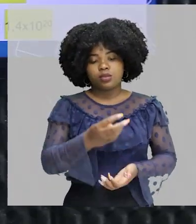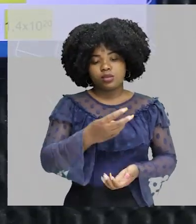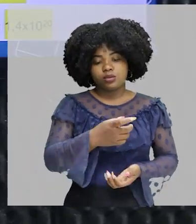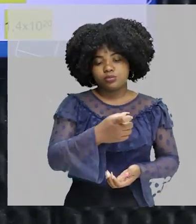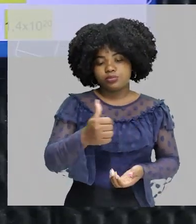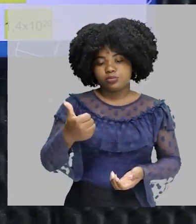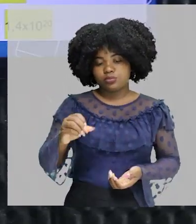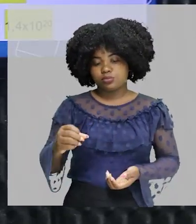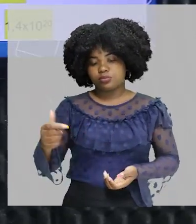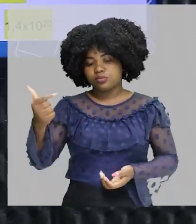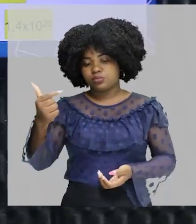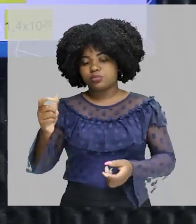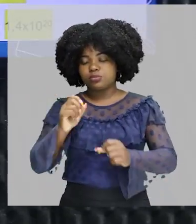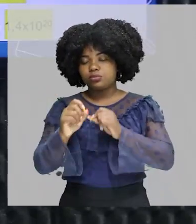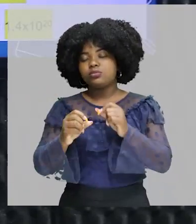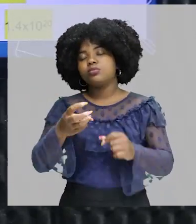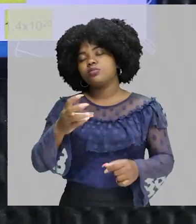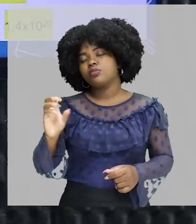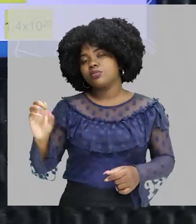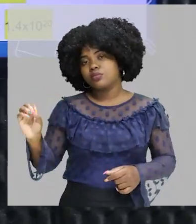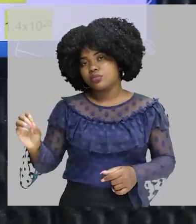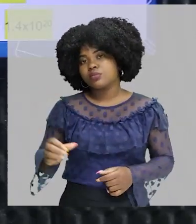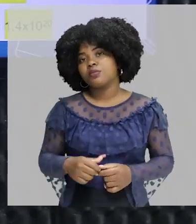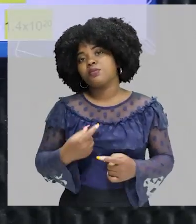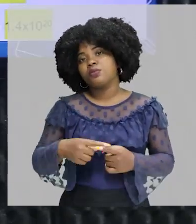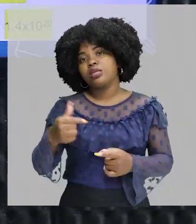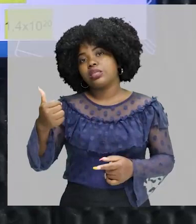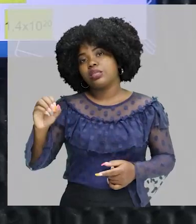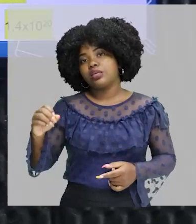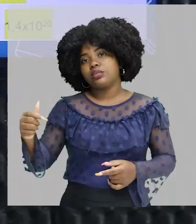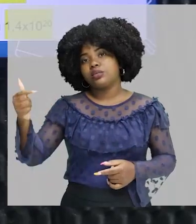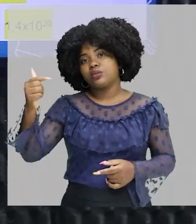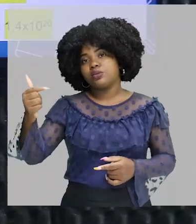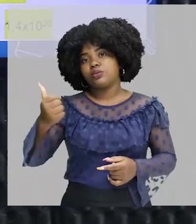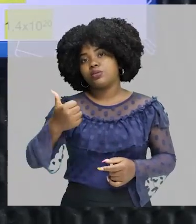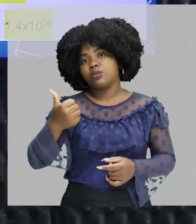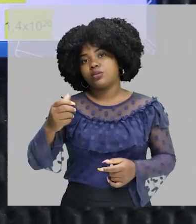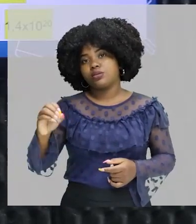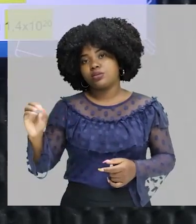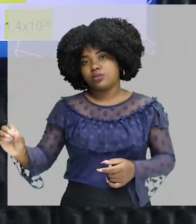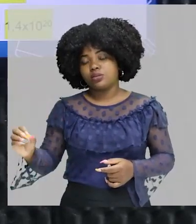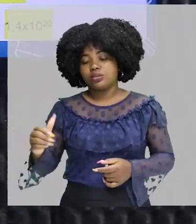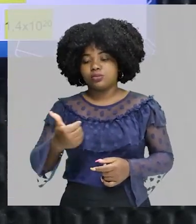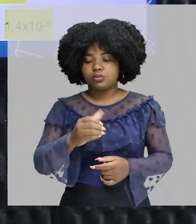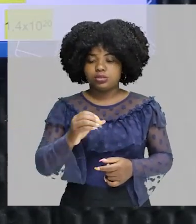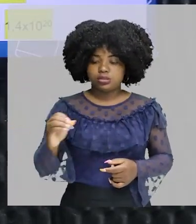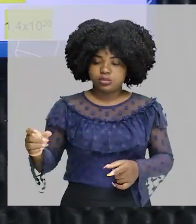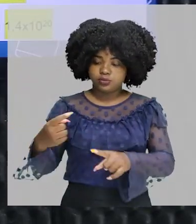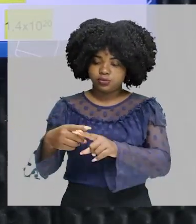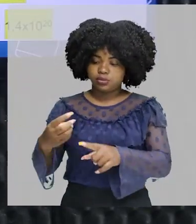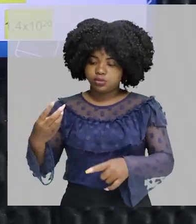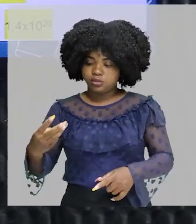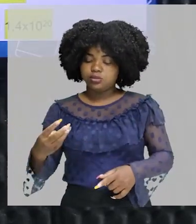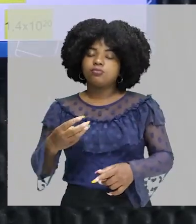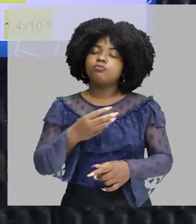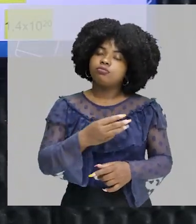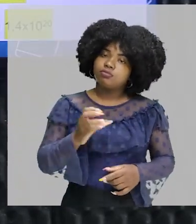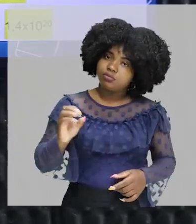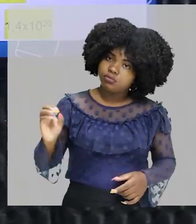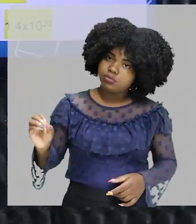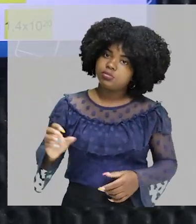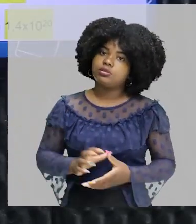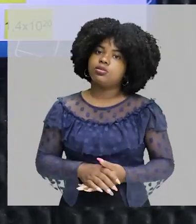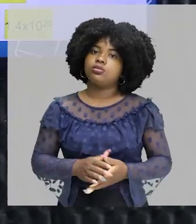quadrado, 300. 10 ao quadrado, 100. 100 vezes 3, 300. Eu aconselho a gente